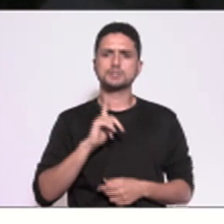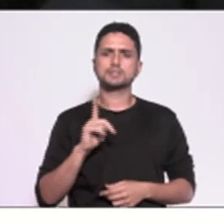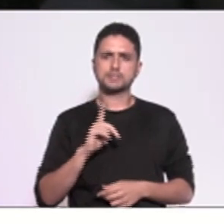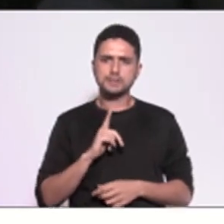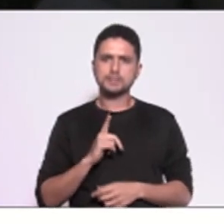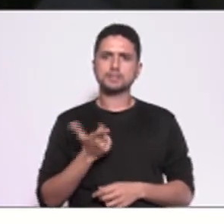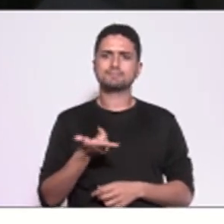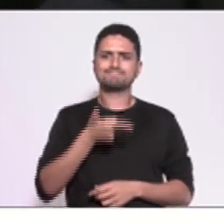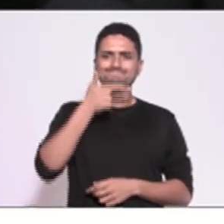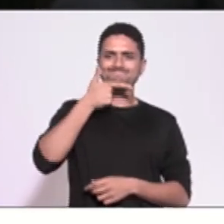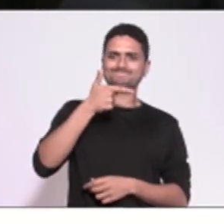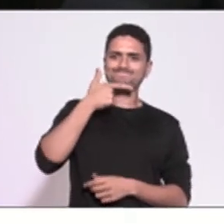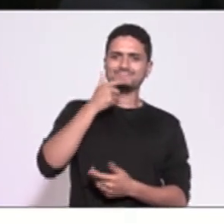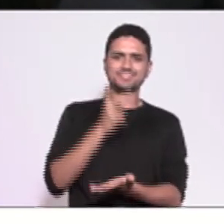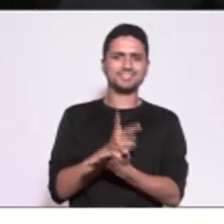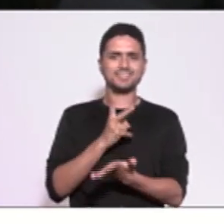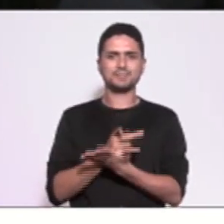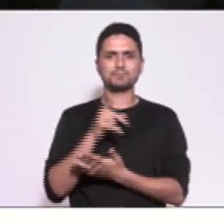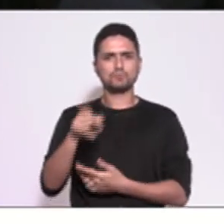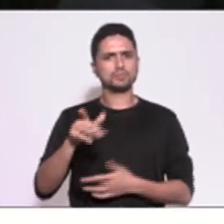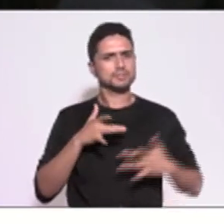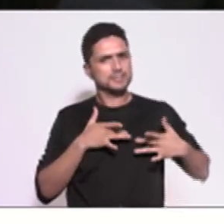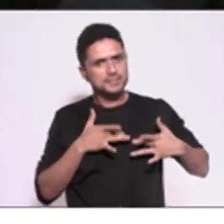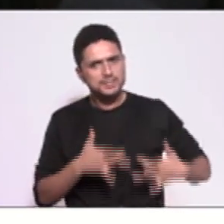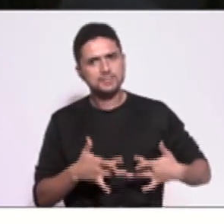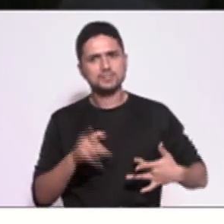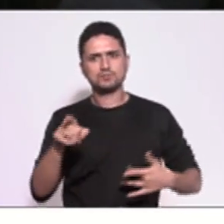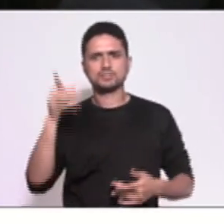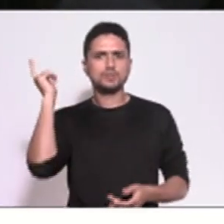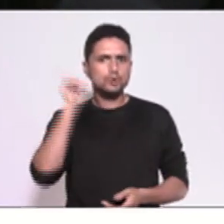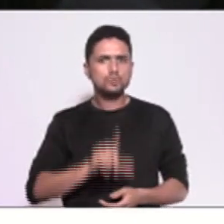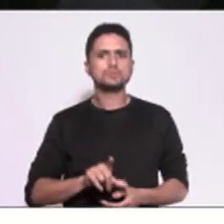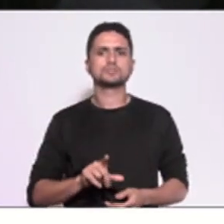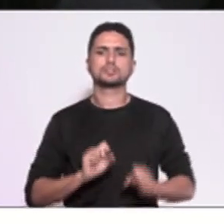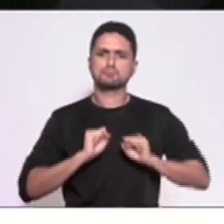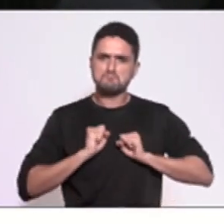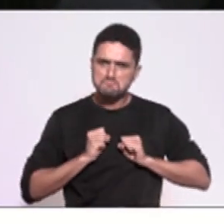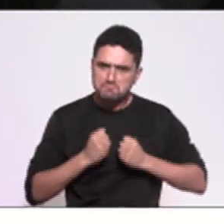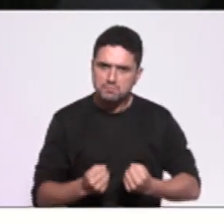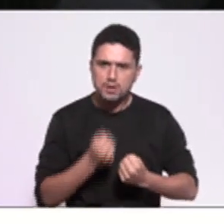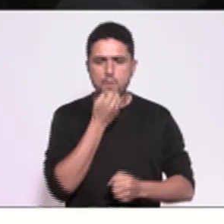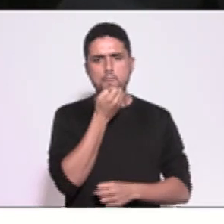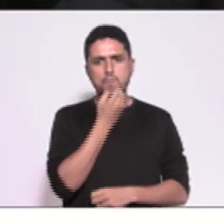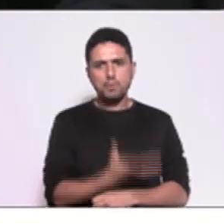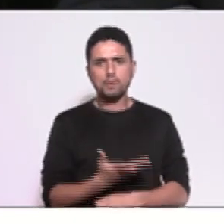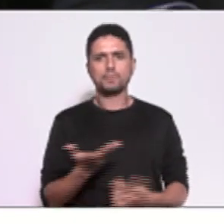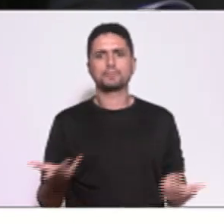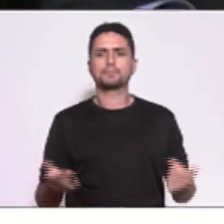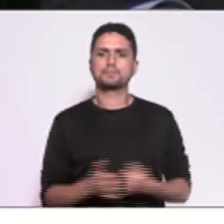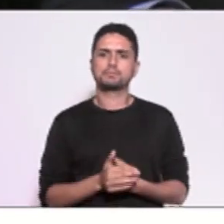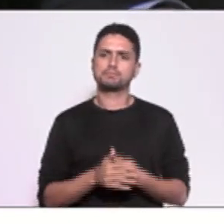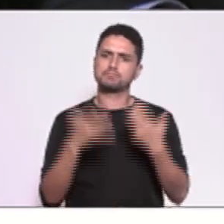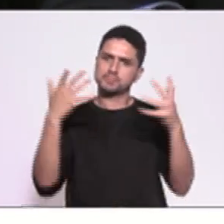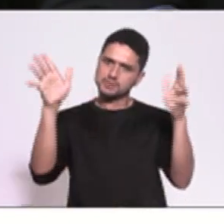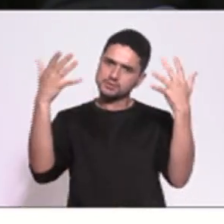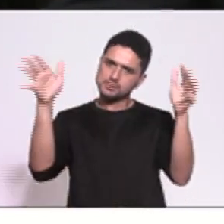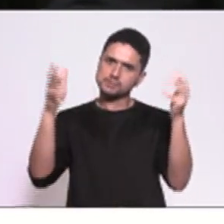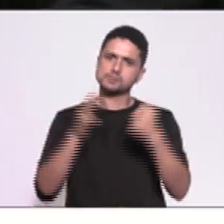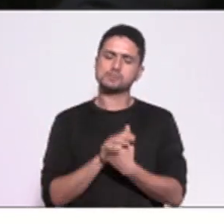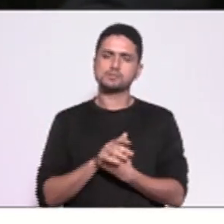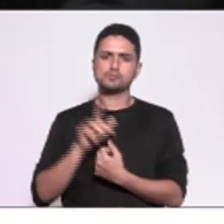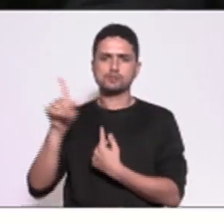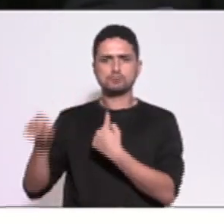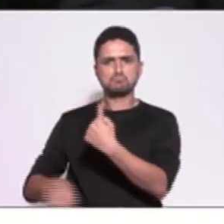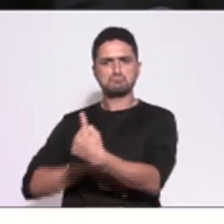se dedica, você quando faz alguma coisa, você realmente se empenha, e essa sua missão que eu também abraço dos